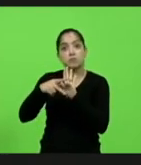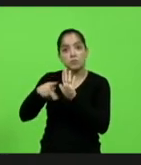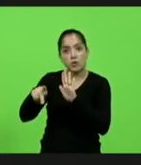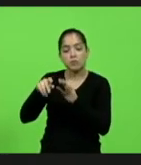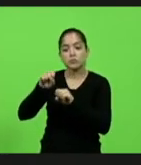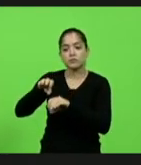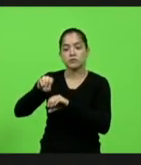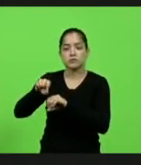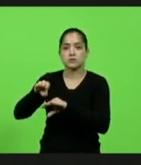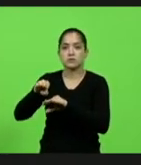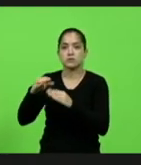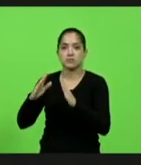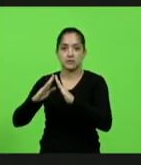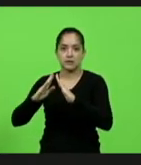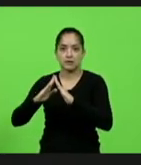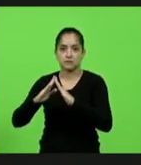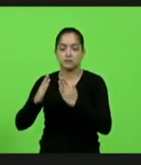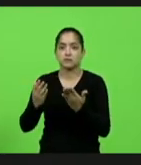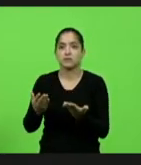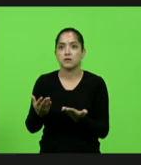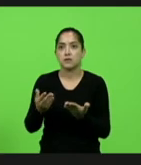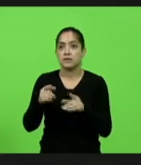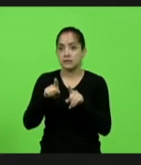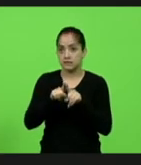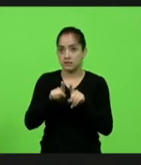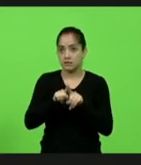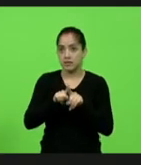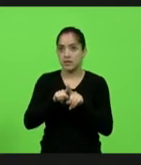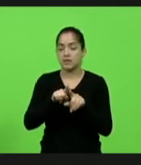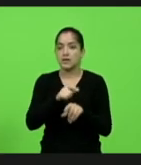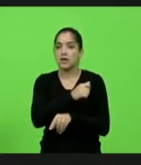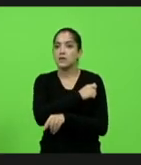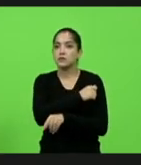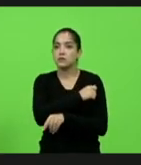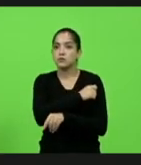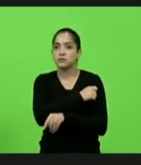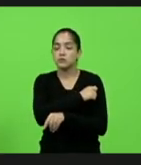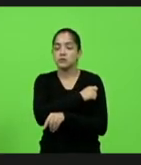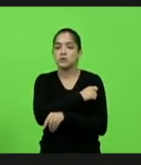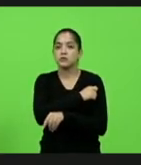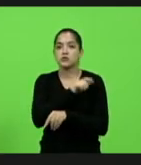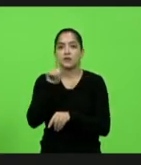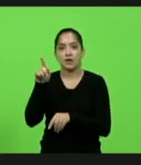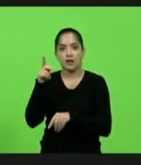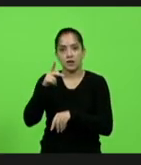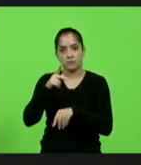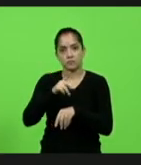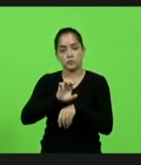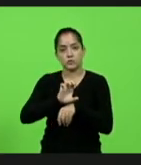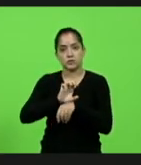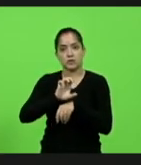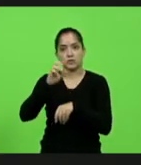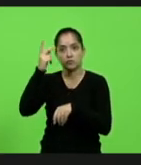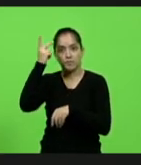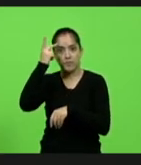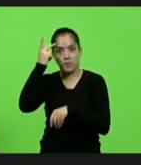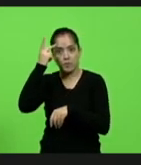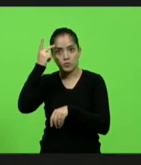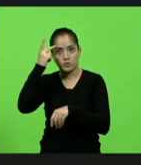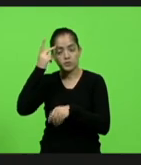Recentemente, nós tivemos o caso da estudante paulista Elisa de Oliveira Flemer, 17 anos, que foi aprovada